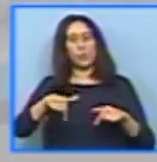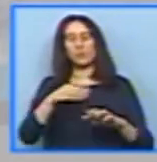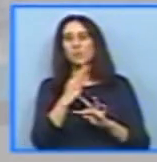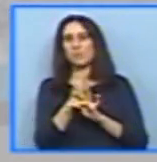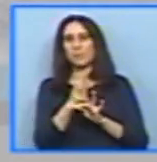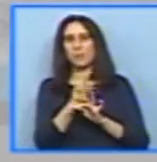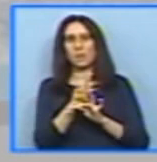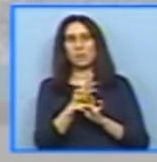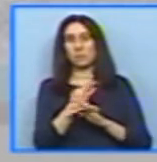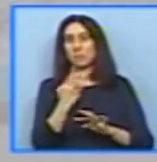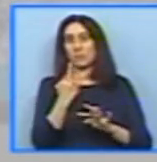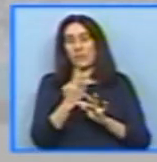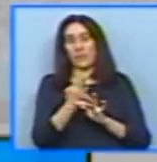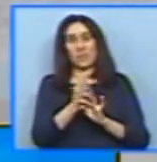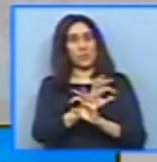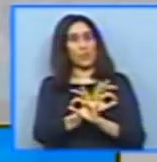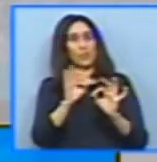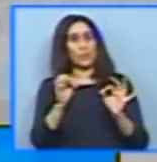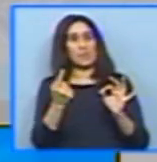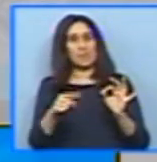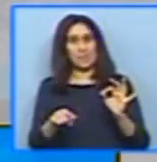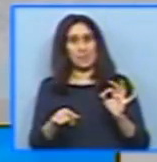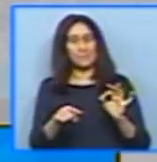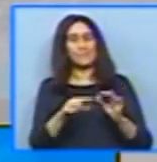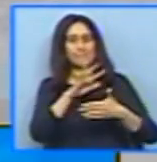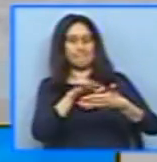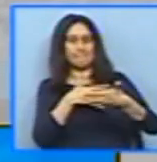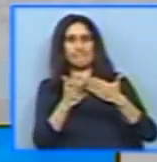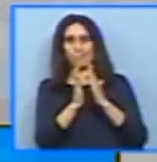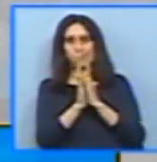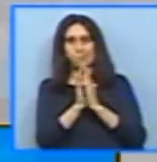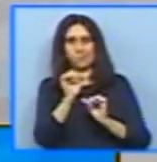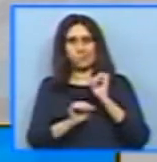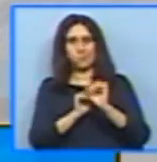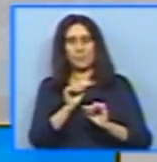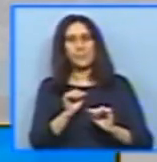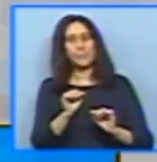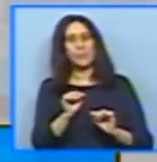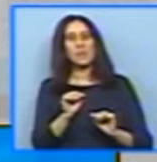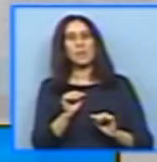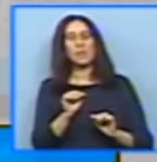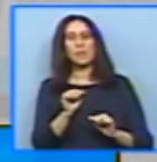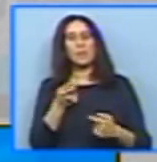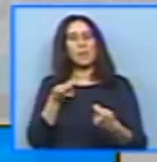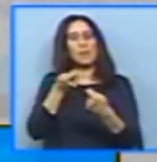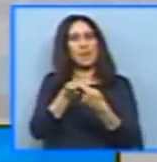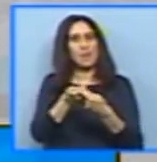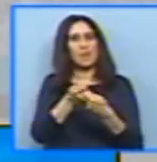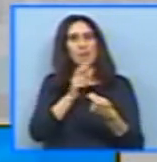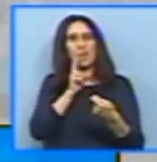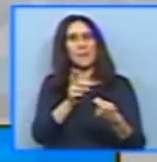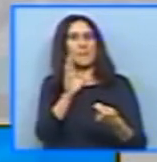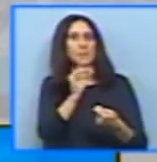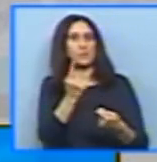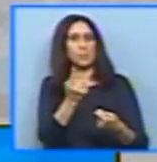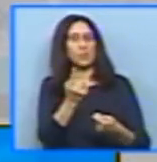celebrar uma festa, uma solenidade dentro do calendário litúrgico, que é mais uma resposta que